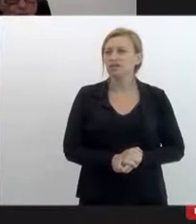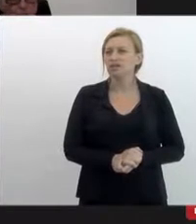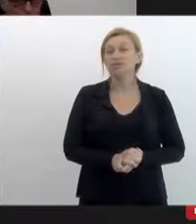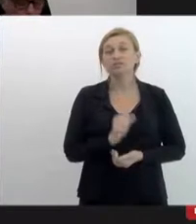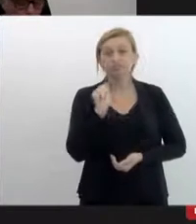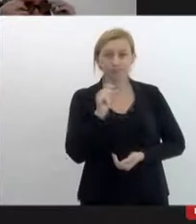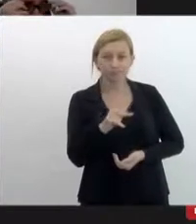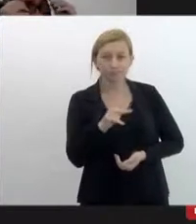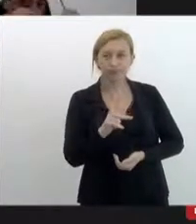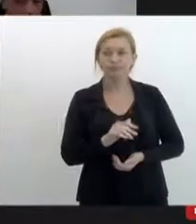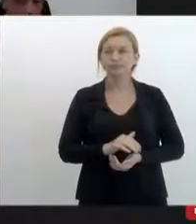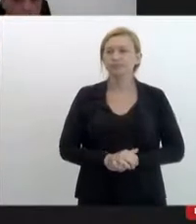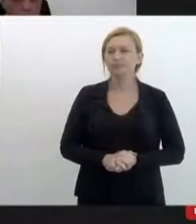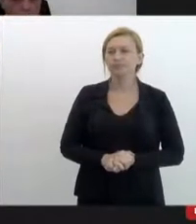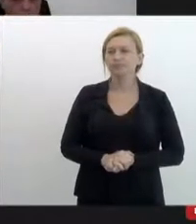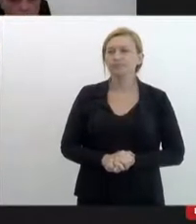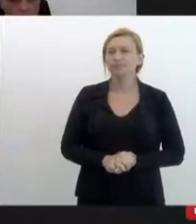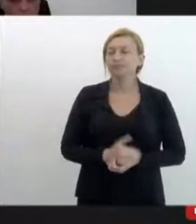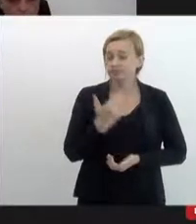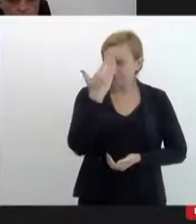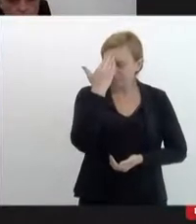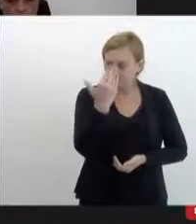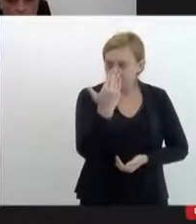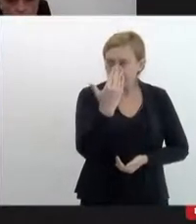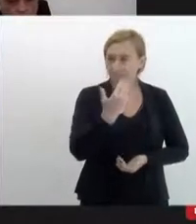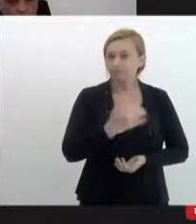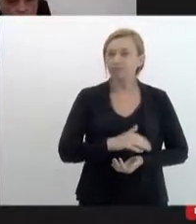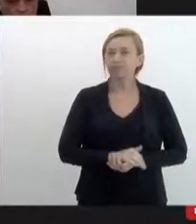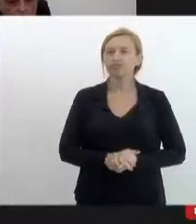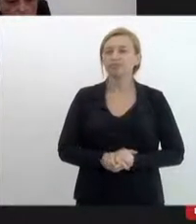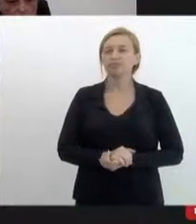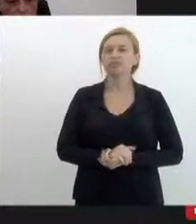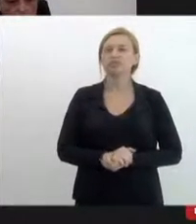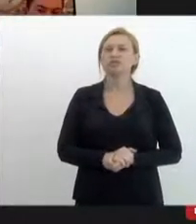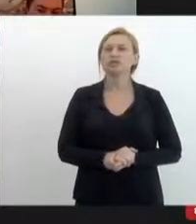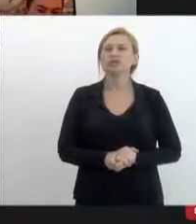Ok, Fortunato. Te agradeço.